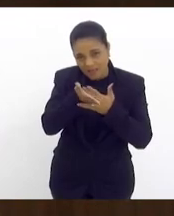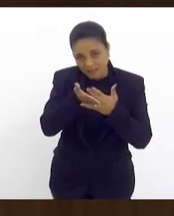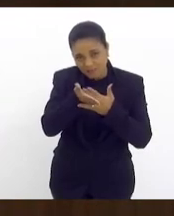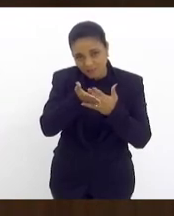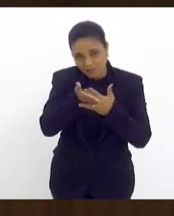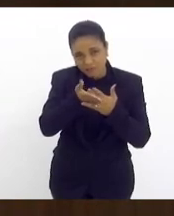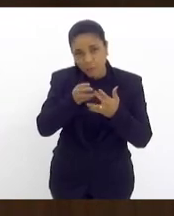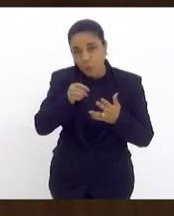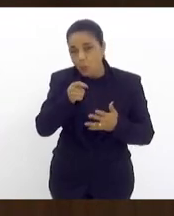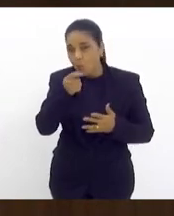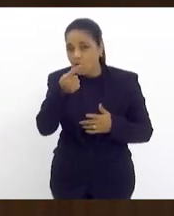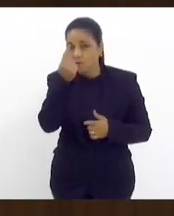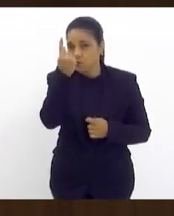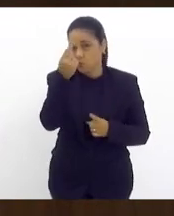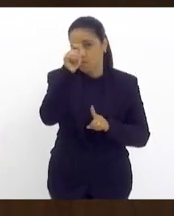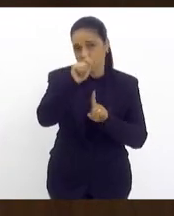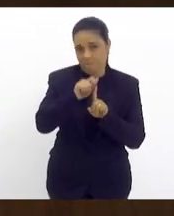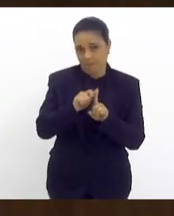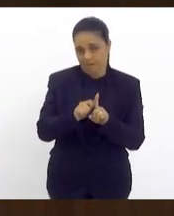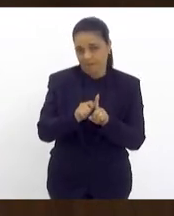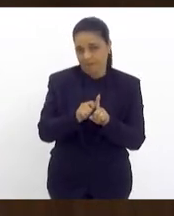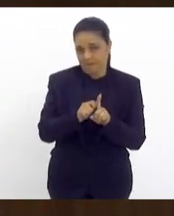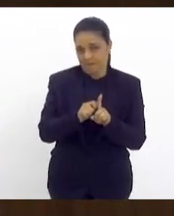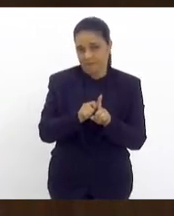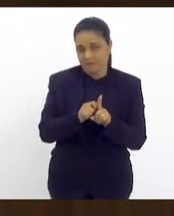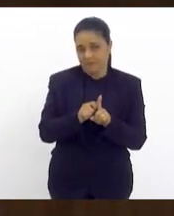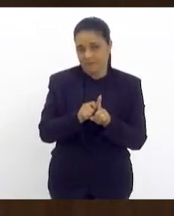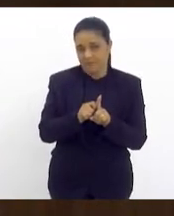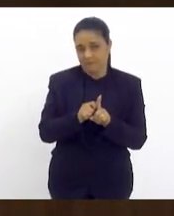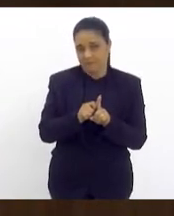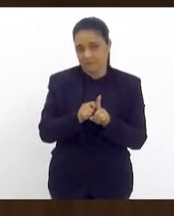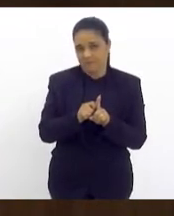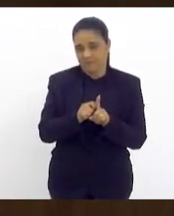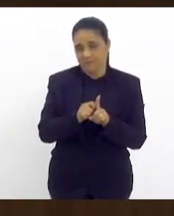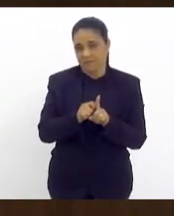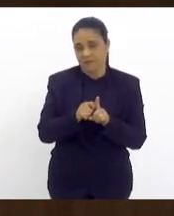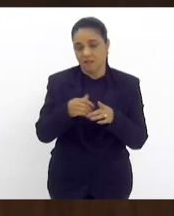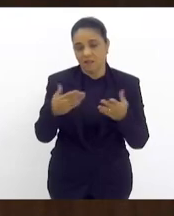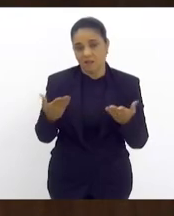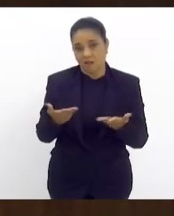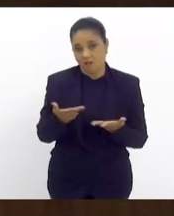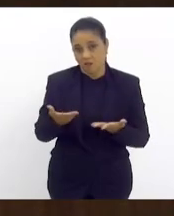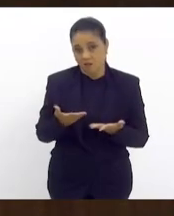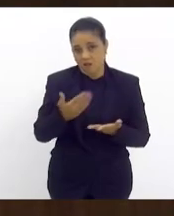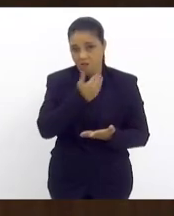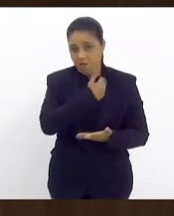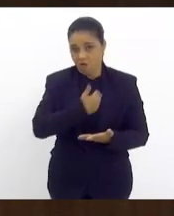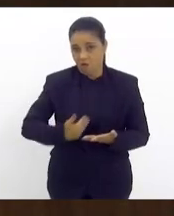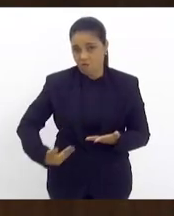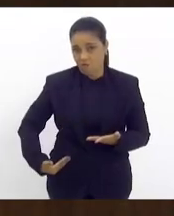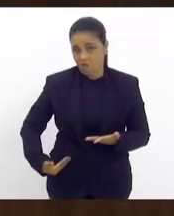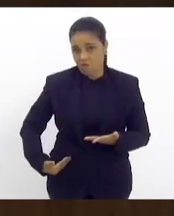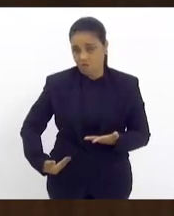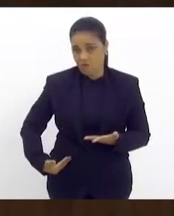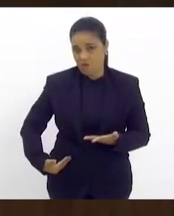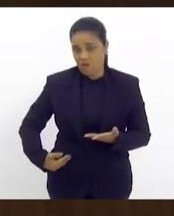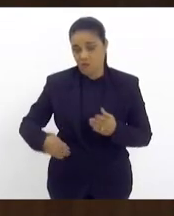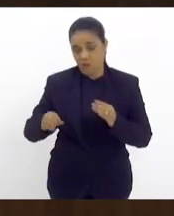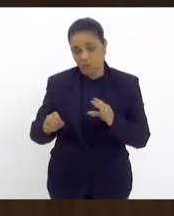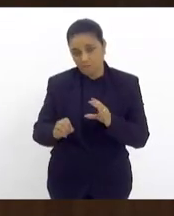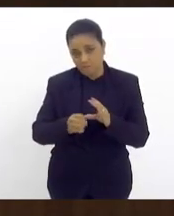outono era hora do governo mandar para essa casa um projeto dessa